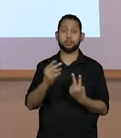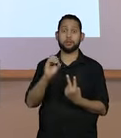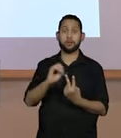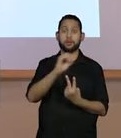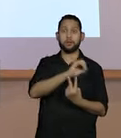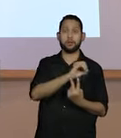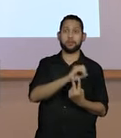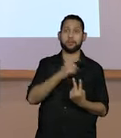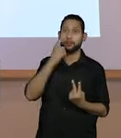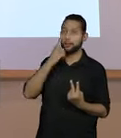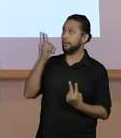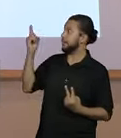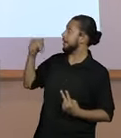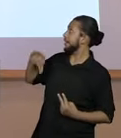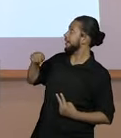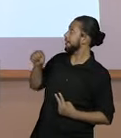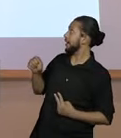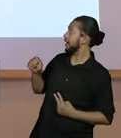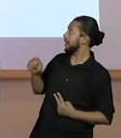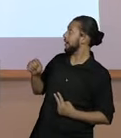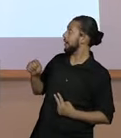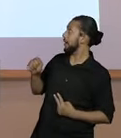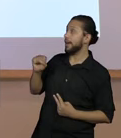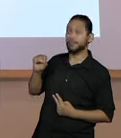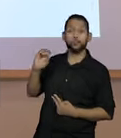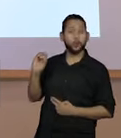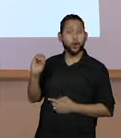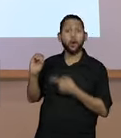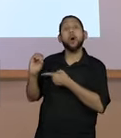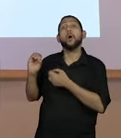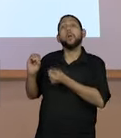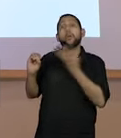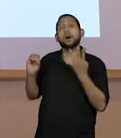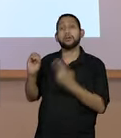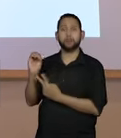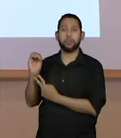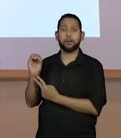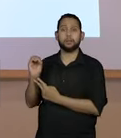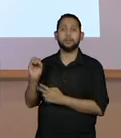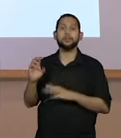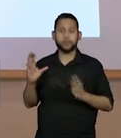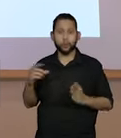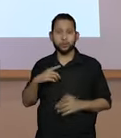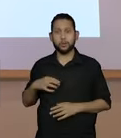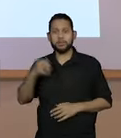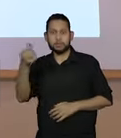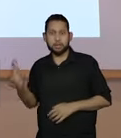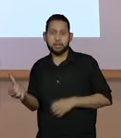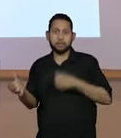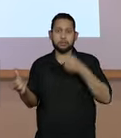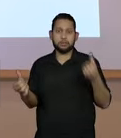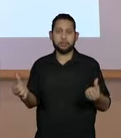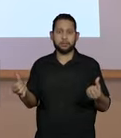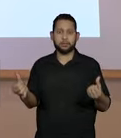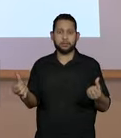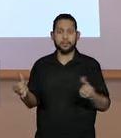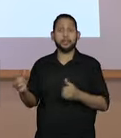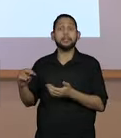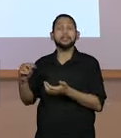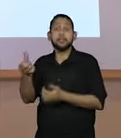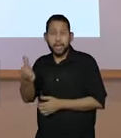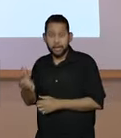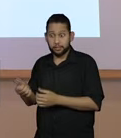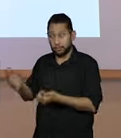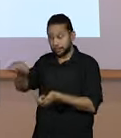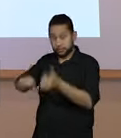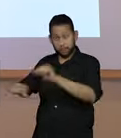mais 4 deste lado. A equação está balanceada.